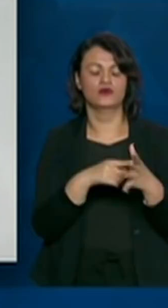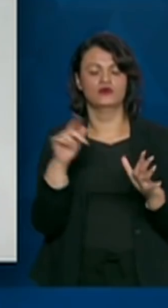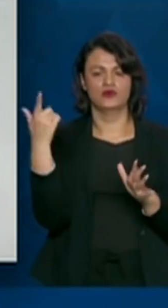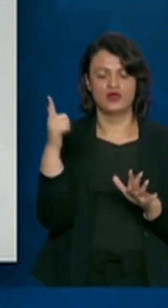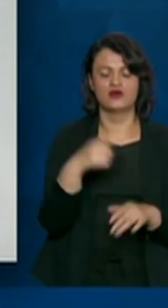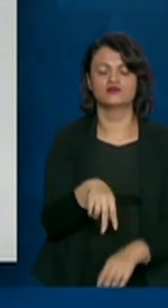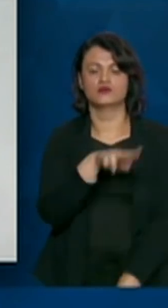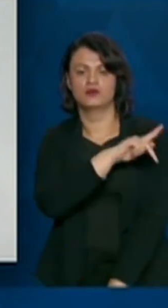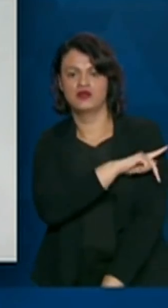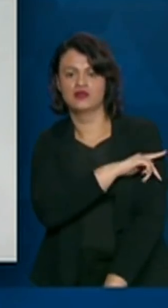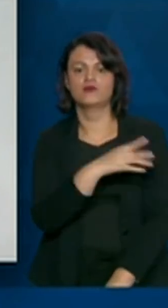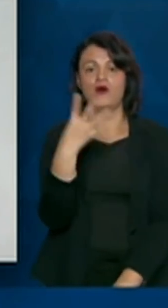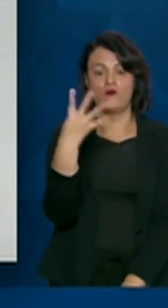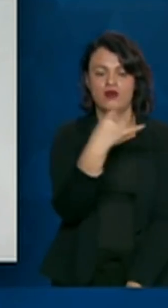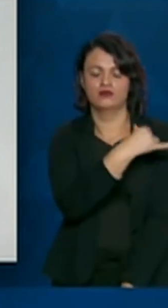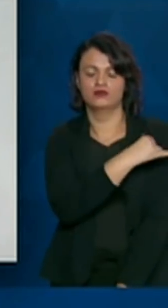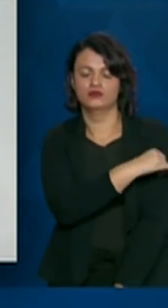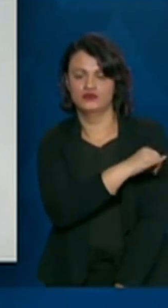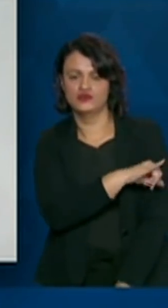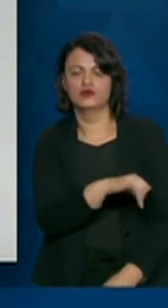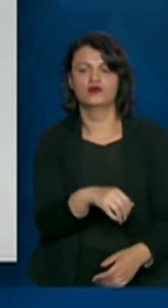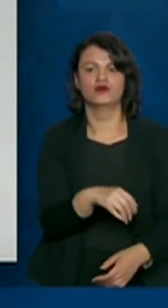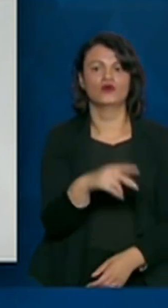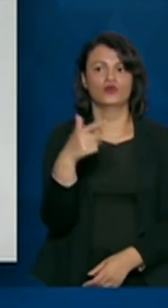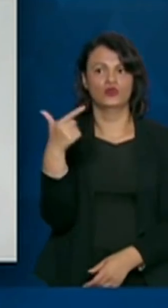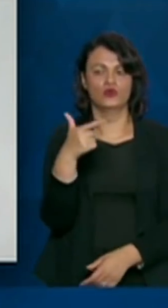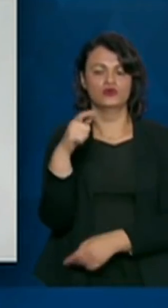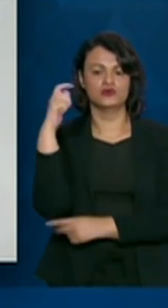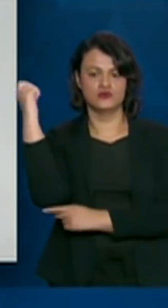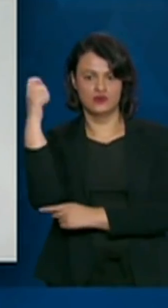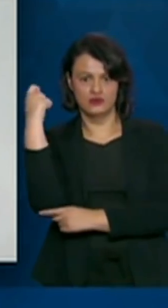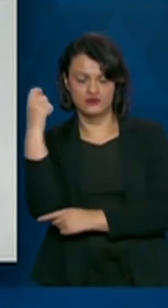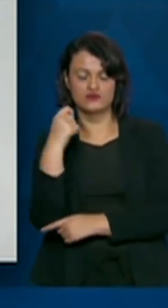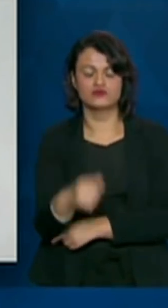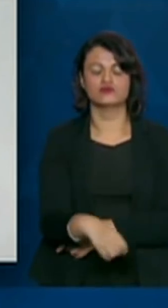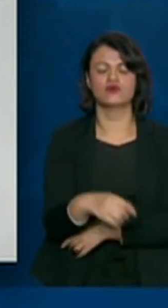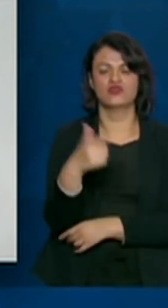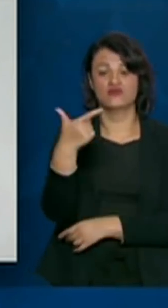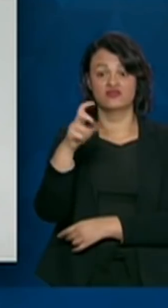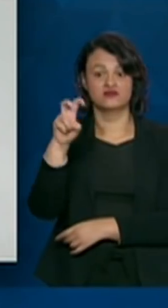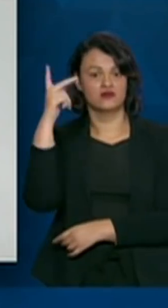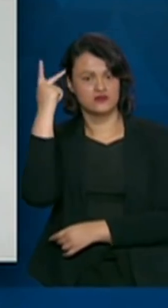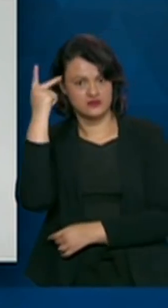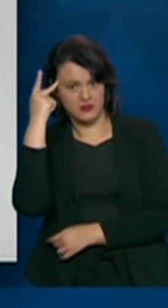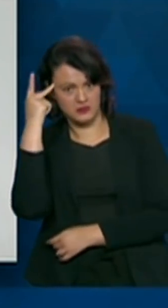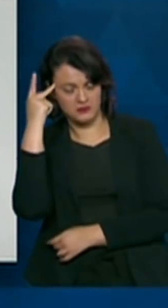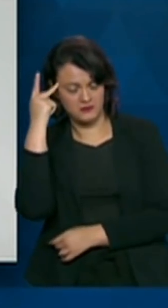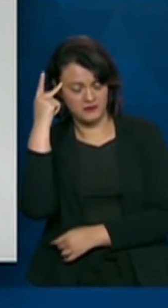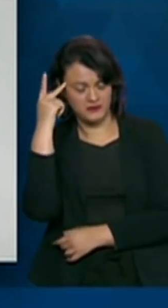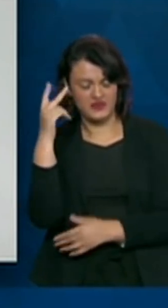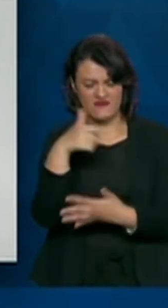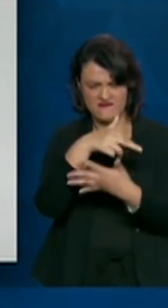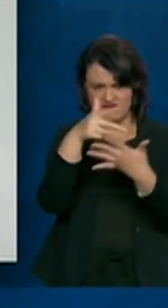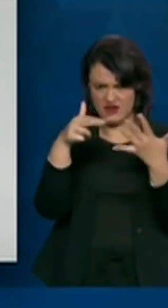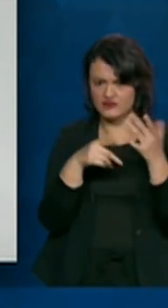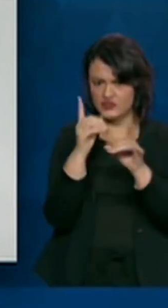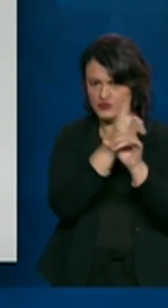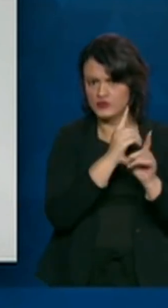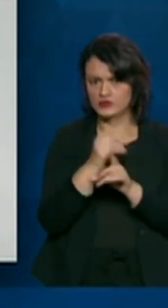Paraíba, 4 no Rio de Janeiro, 2 no Rio Grande do Sul e 25 em São Paulo. Nesse momento, nós estamos